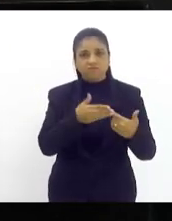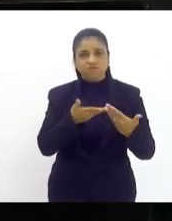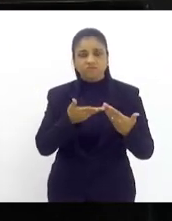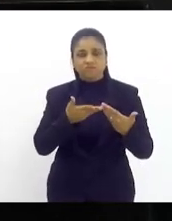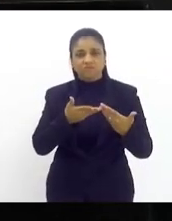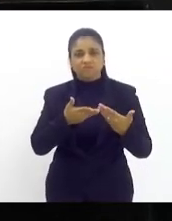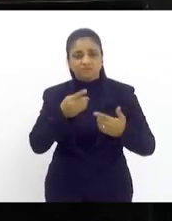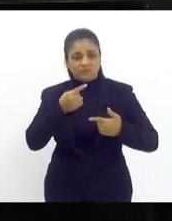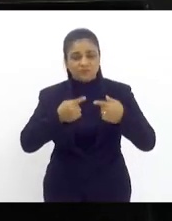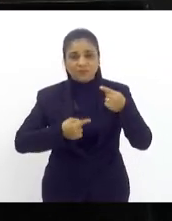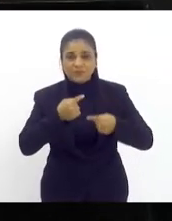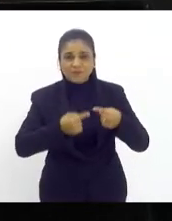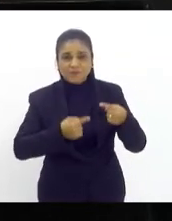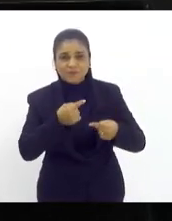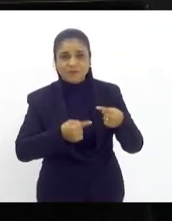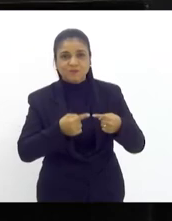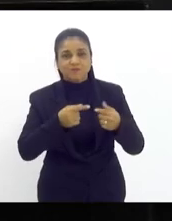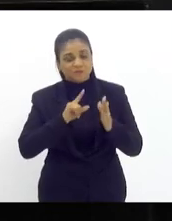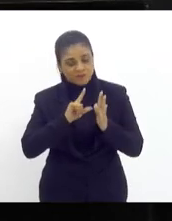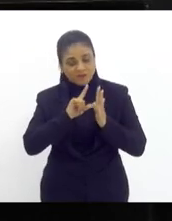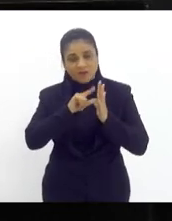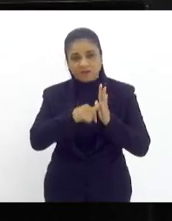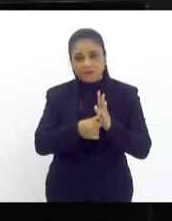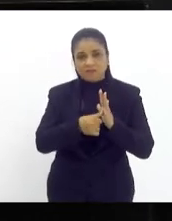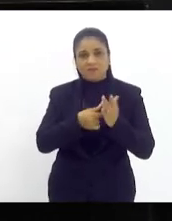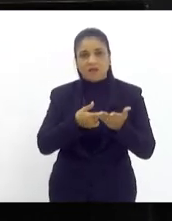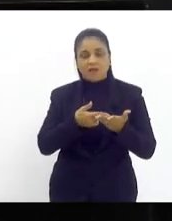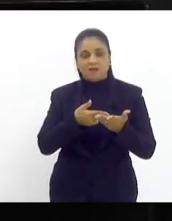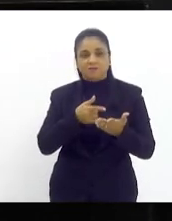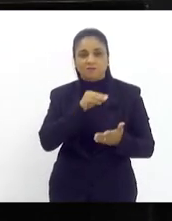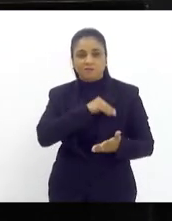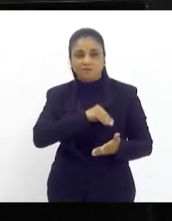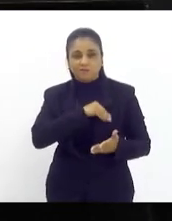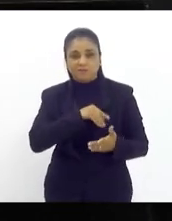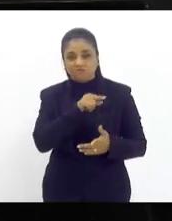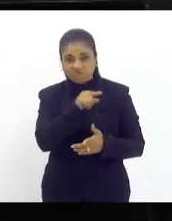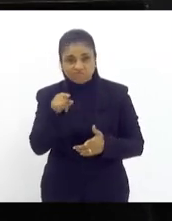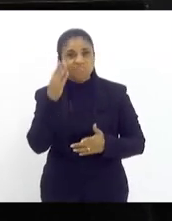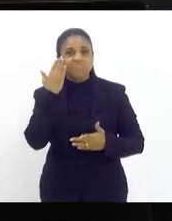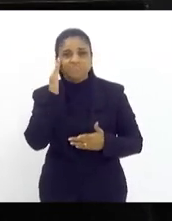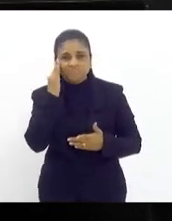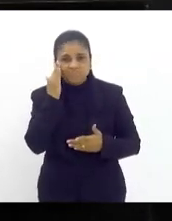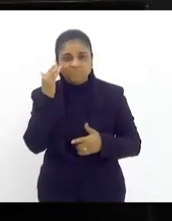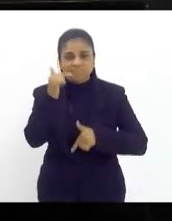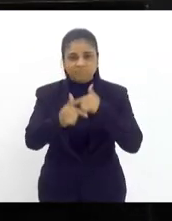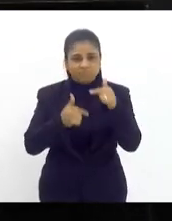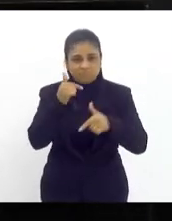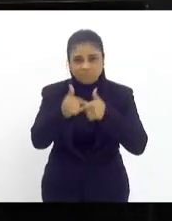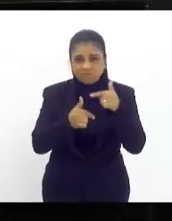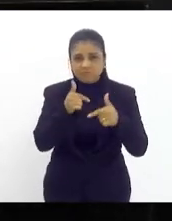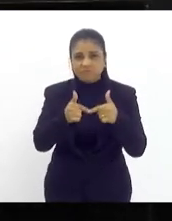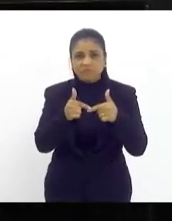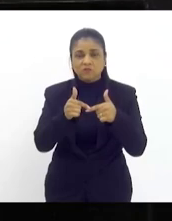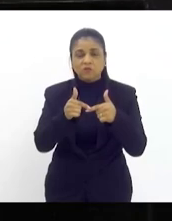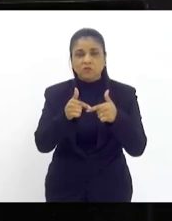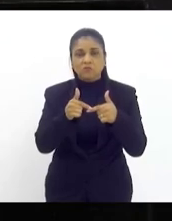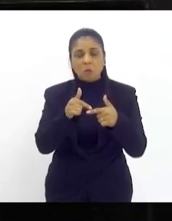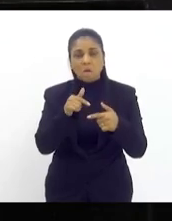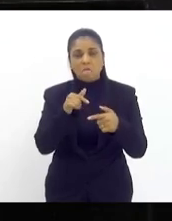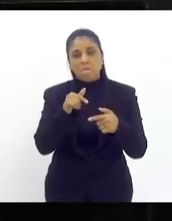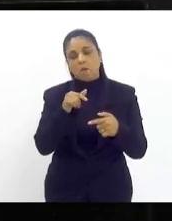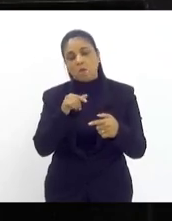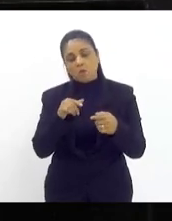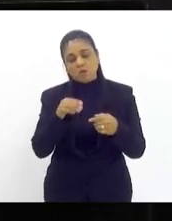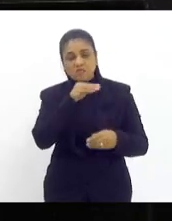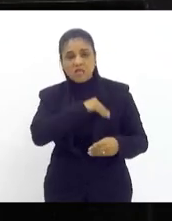regional tá atrasado e você é trabalhador e trabalhadora tem que entender que esse congelamento que foi feito no piso